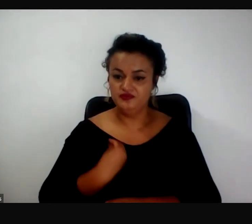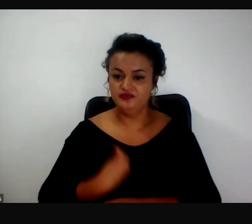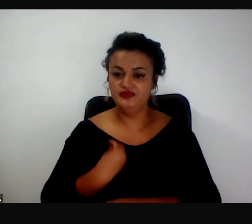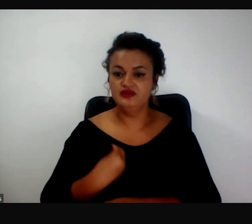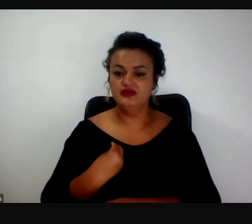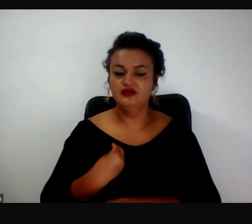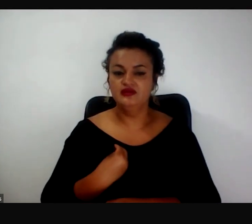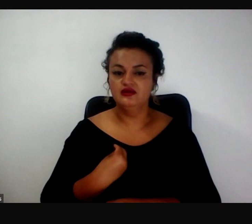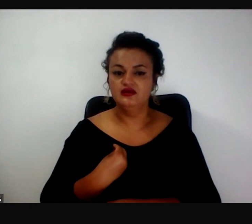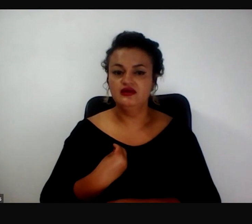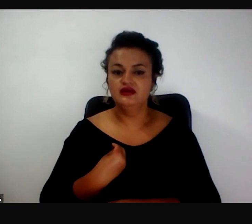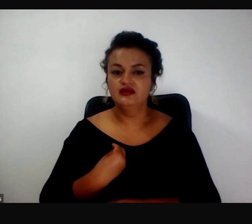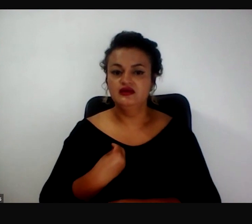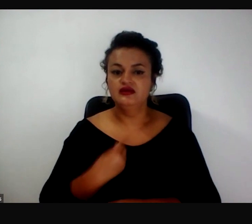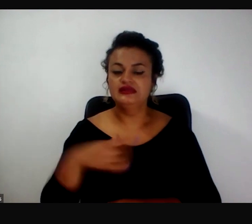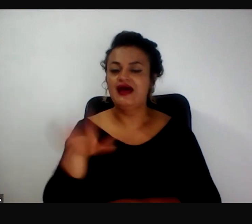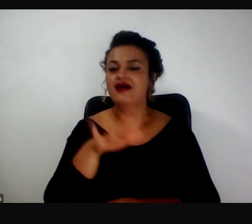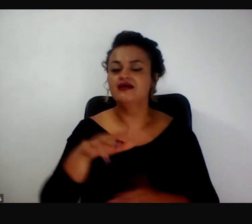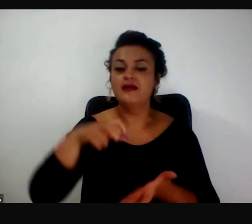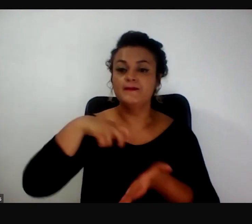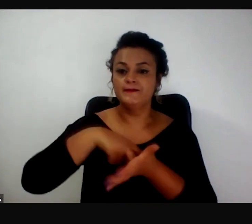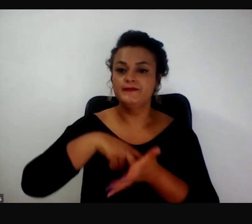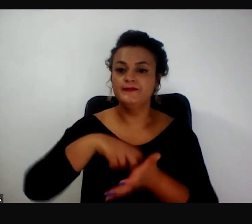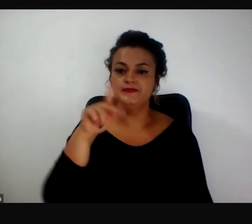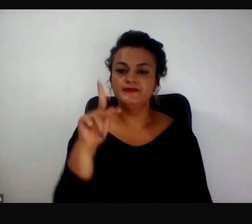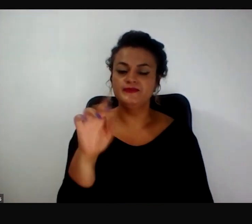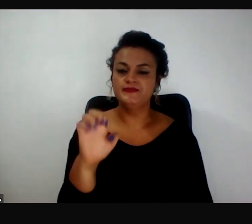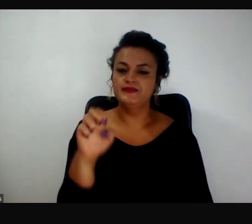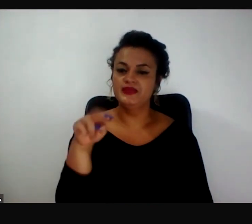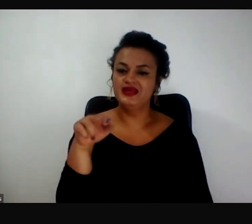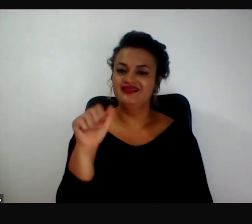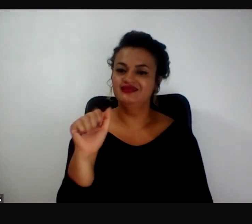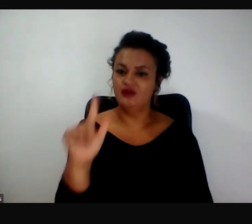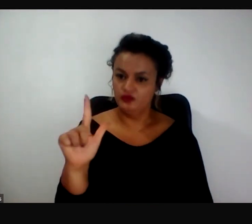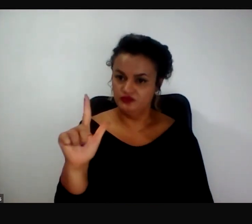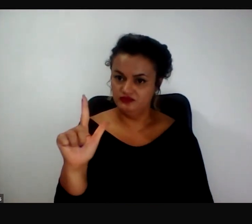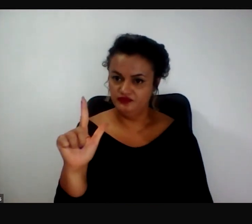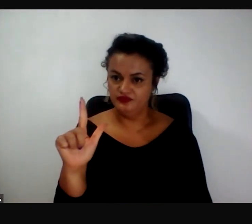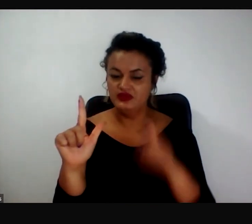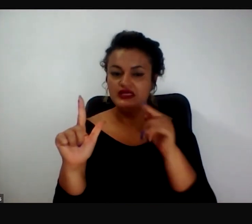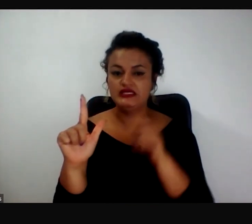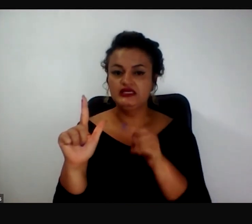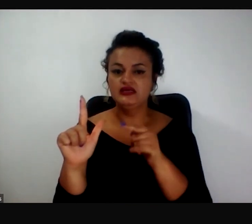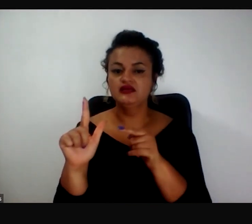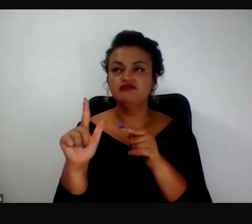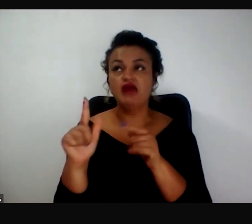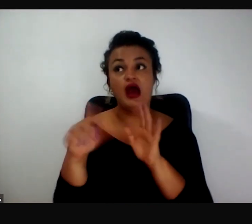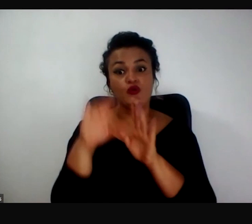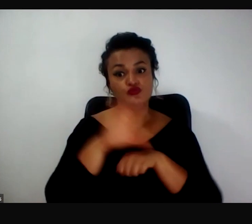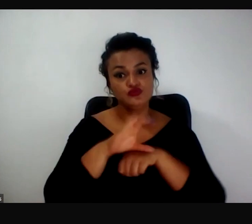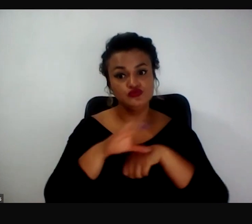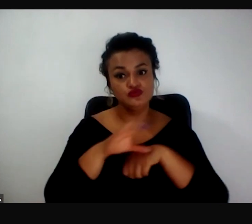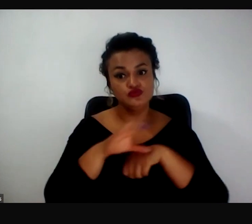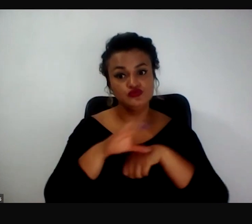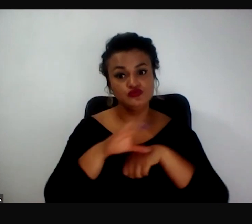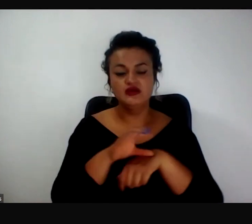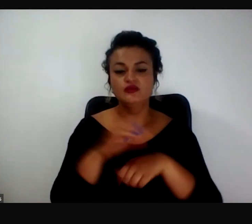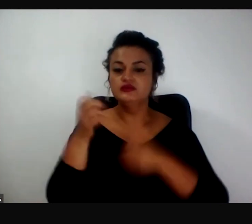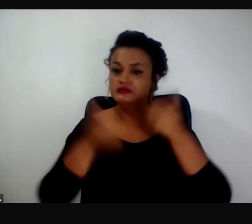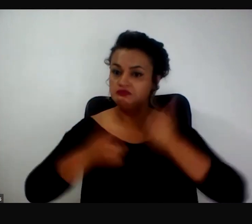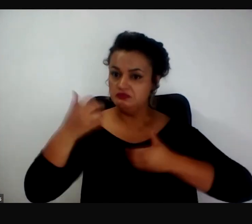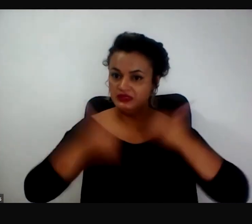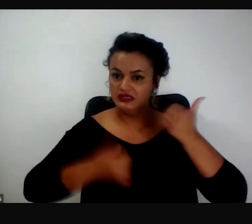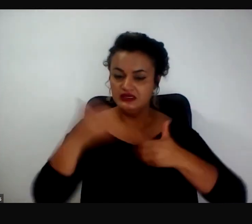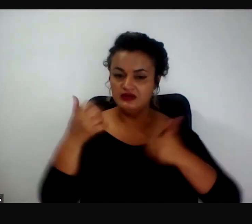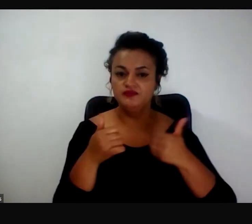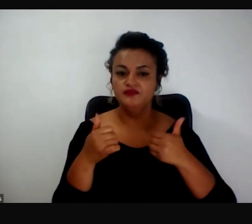sala penal do Tribunal Supremo, que, segundo a constituição das salas,